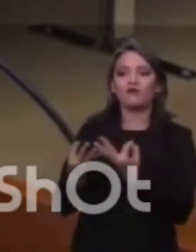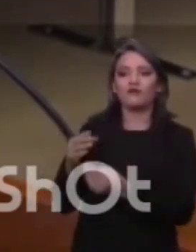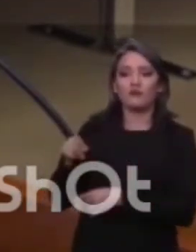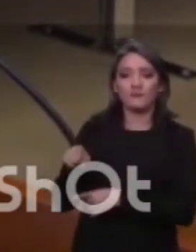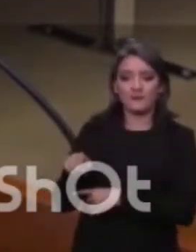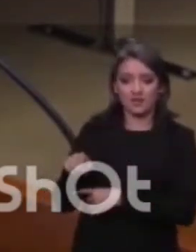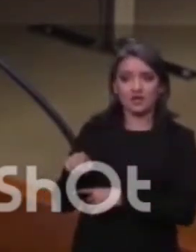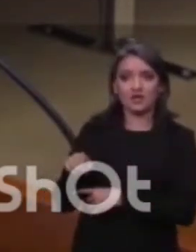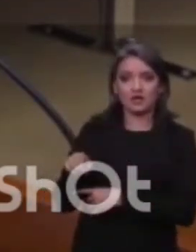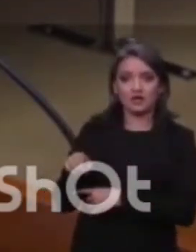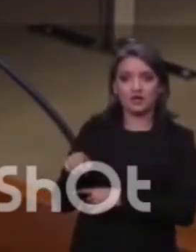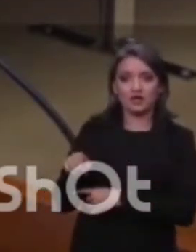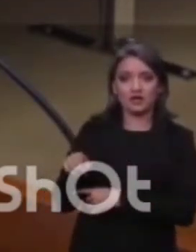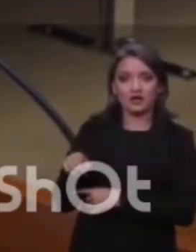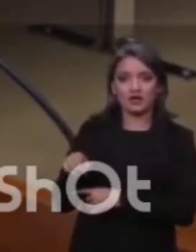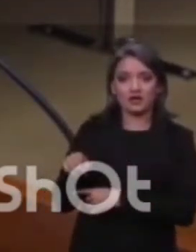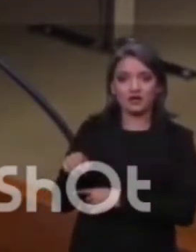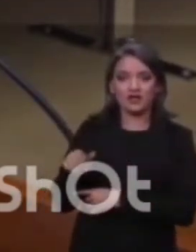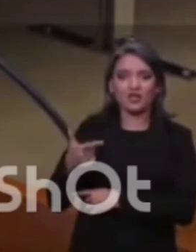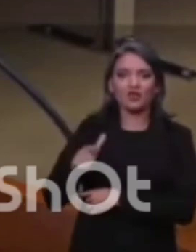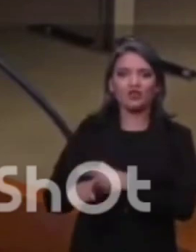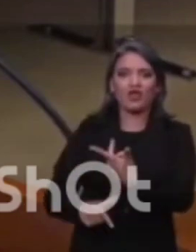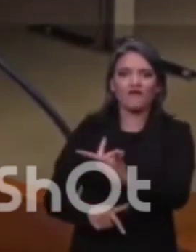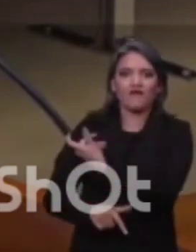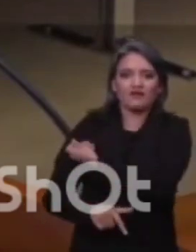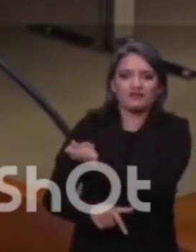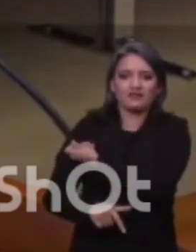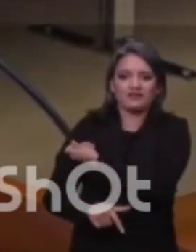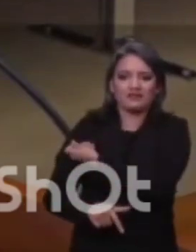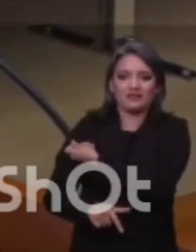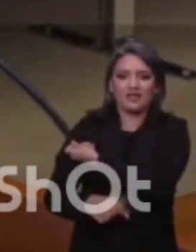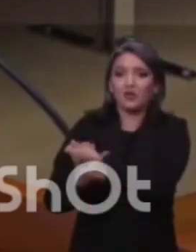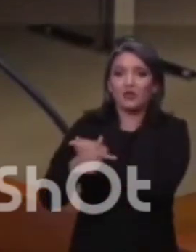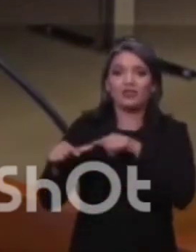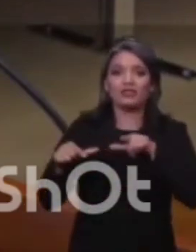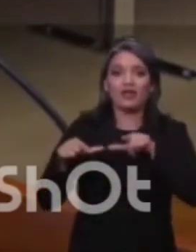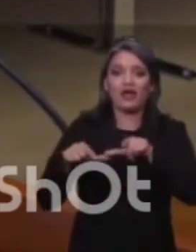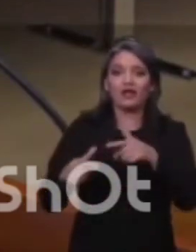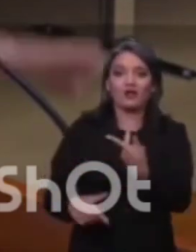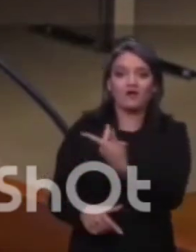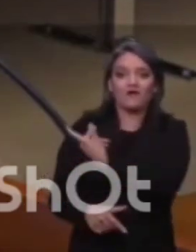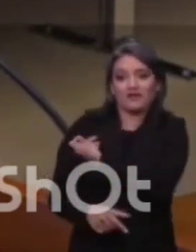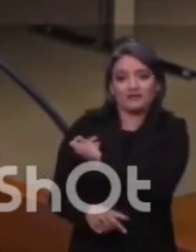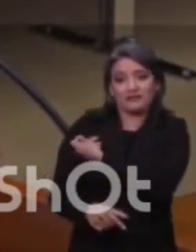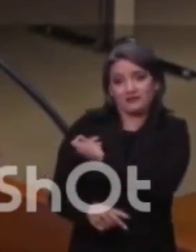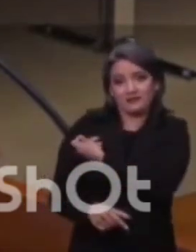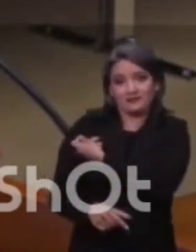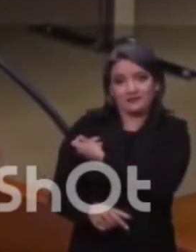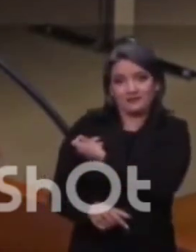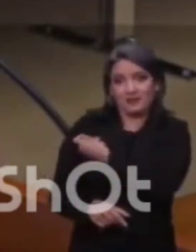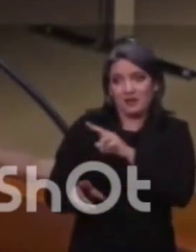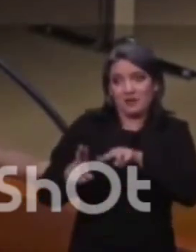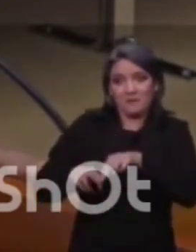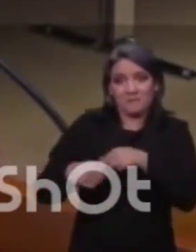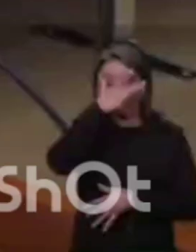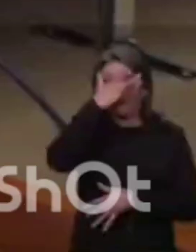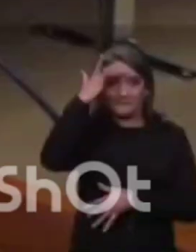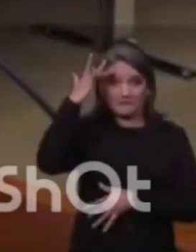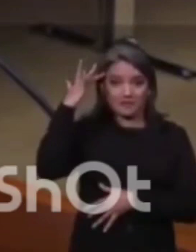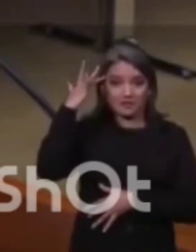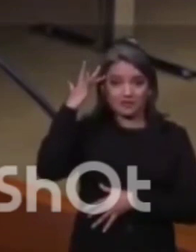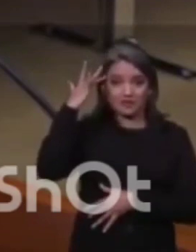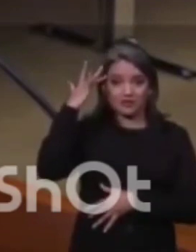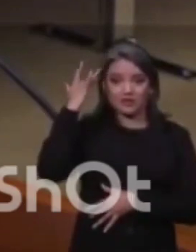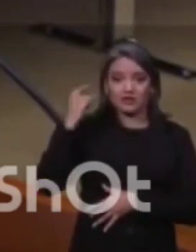julgamento o advogado usou parte do tempo para fazer uma espécie de defesa própria ele é investigado pelo CNJ